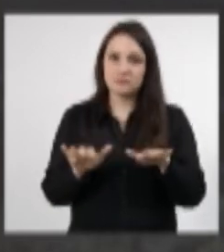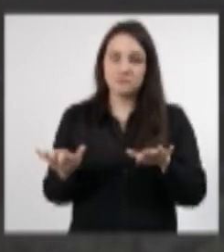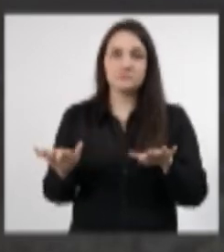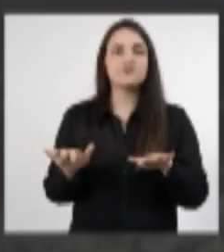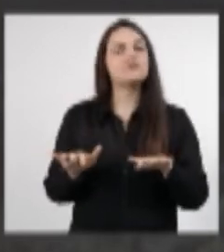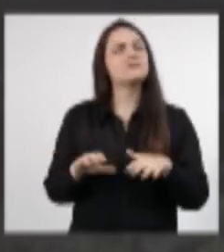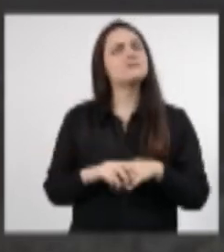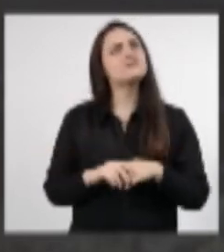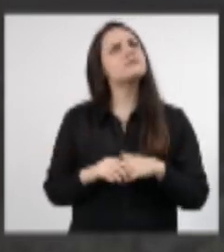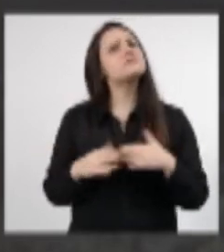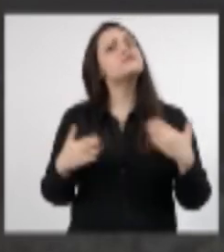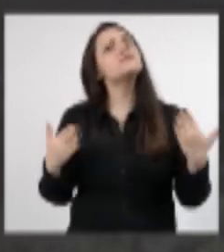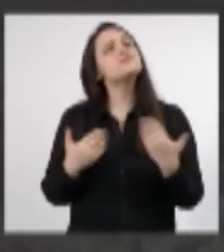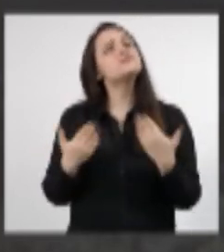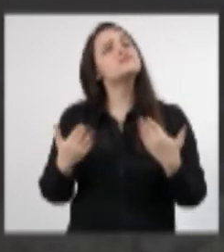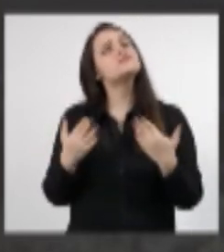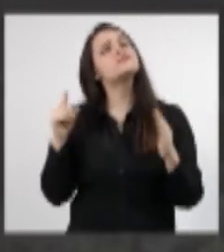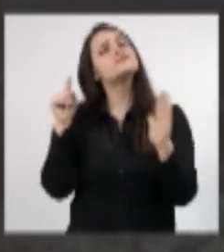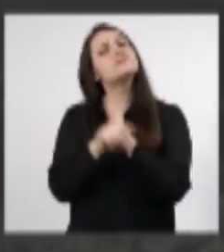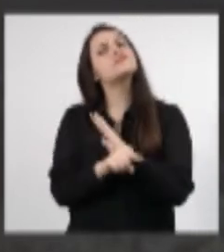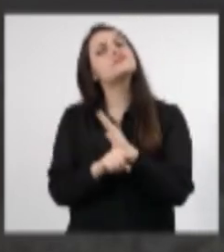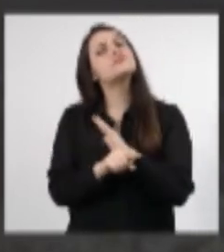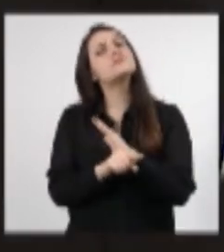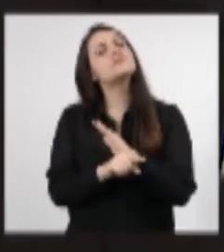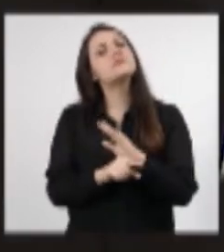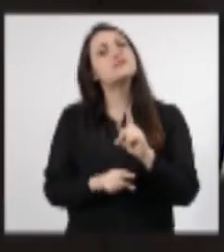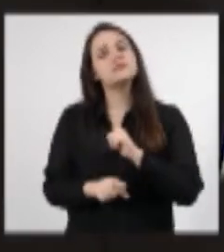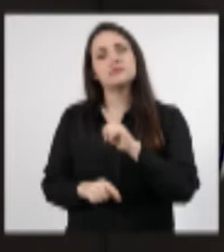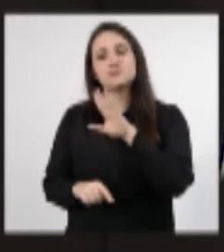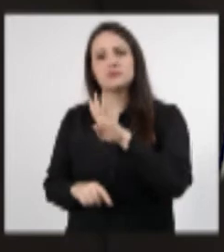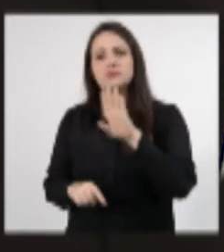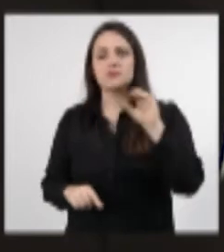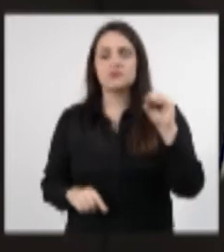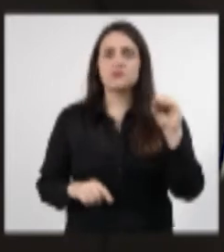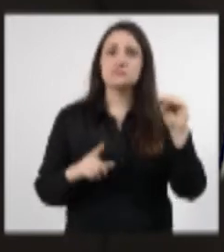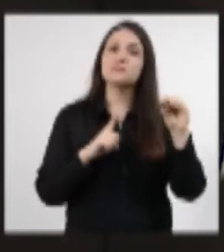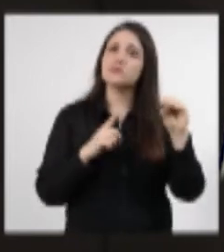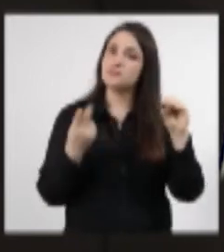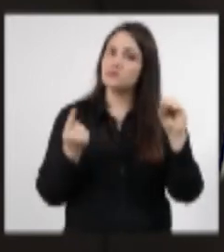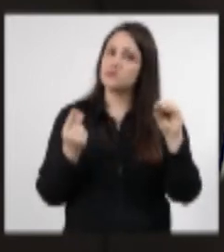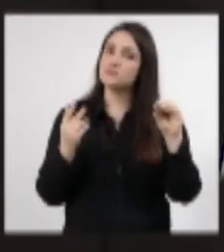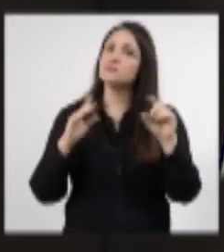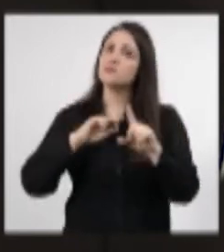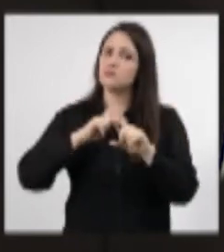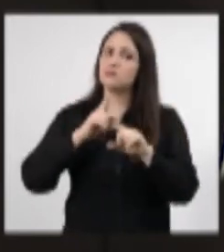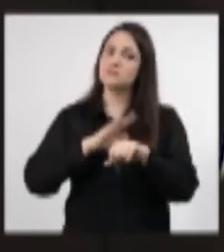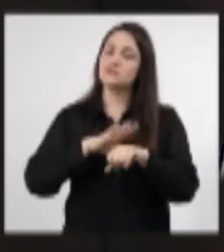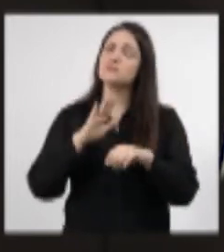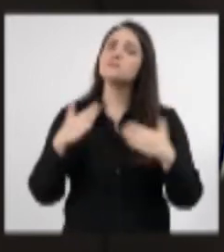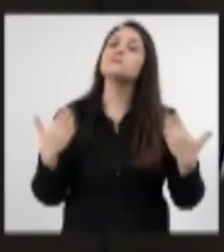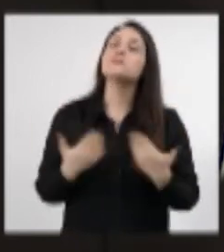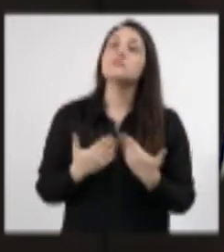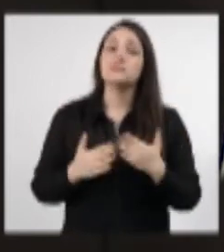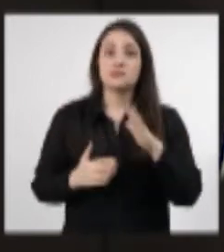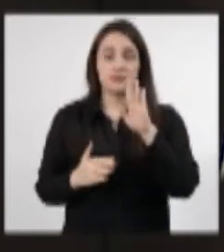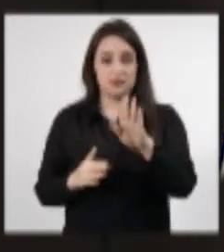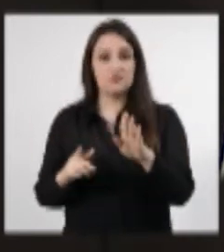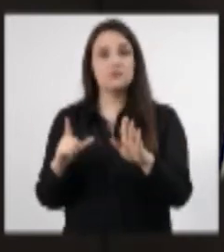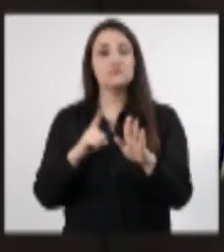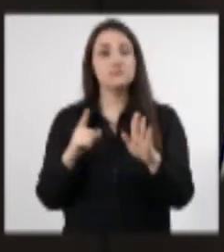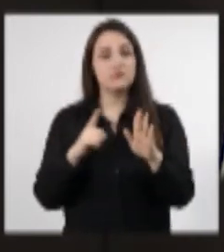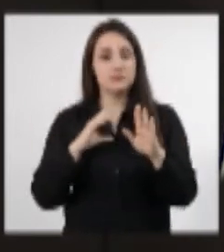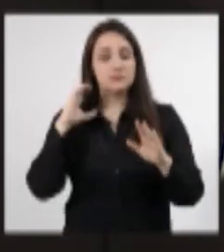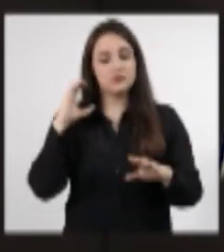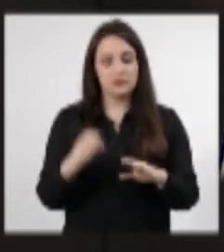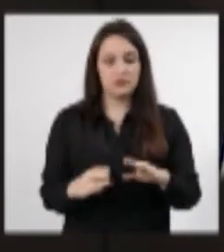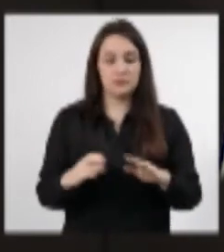de boletim de ocorrência. Em que casos há a cobrança? Bom, a delegacia virtual hoje, ela registra tão somente os crimes